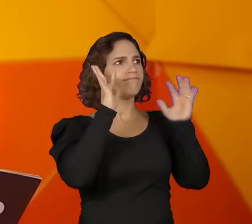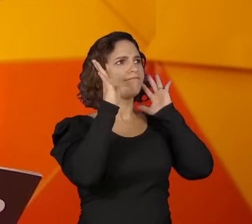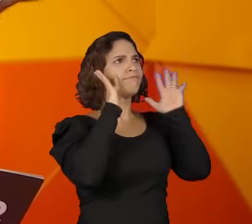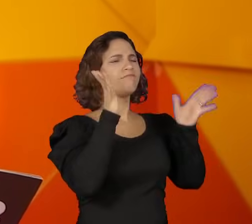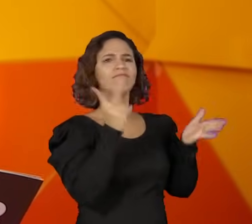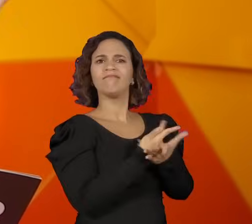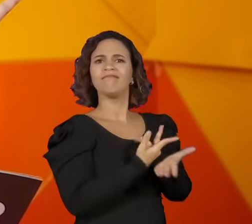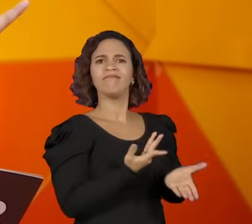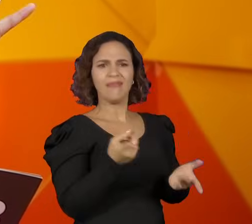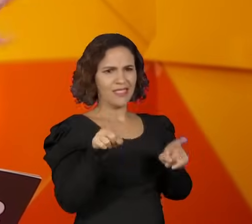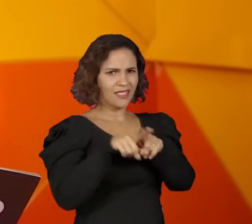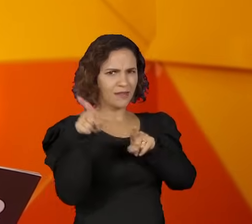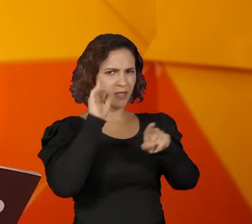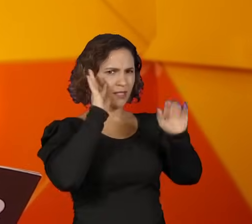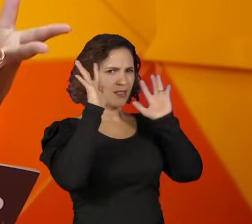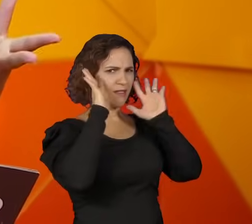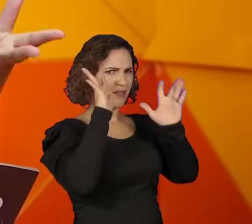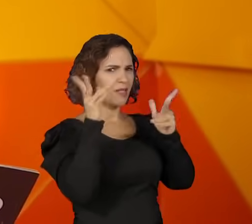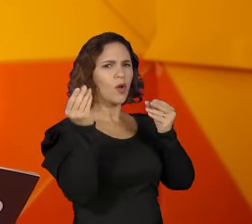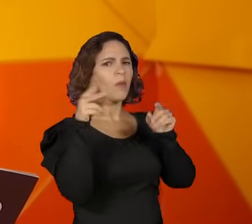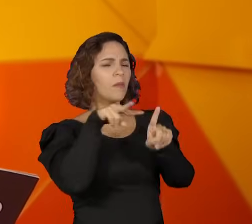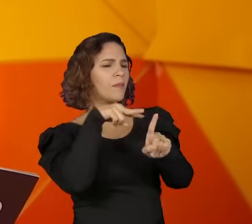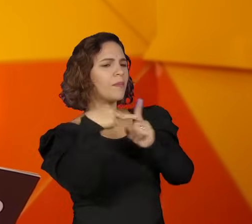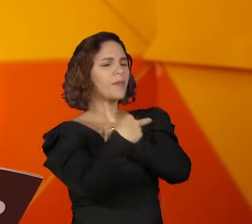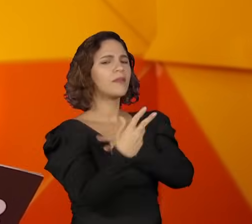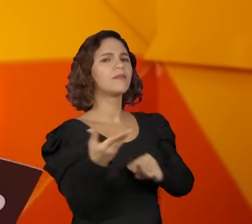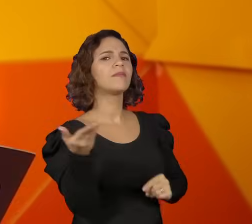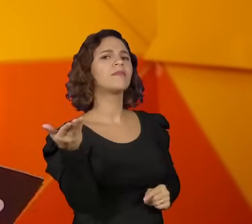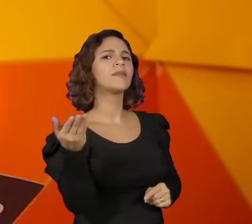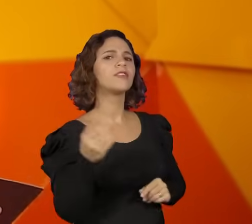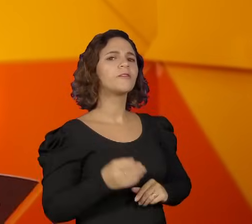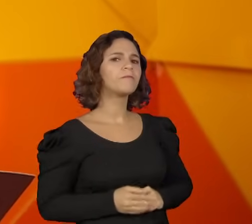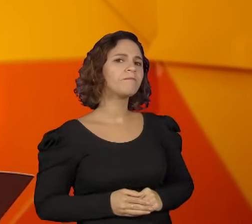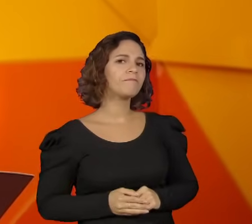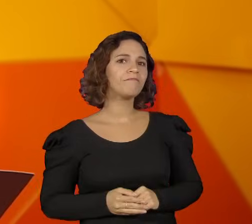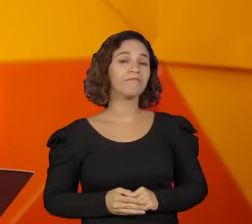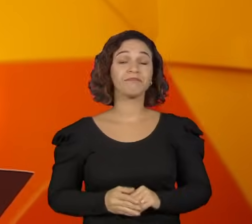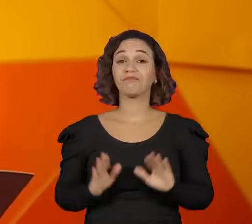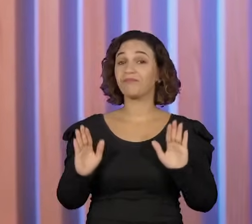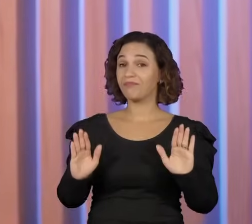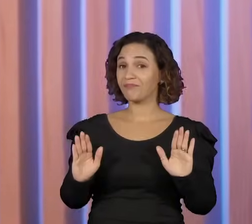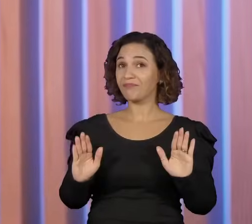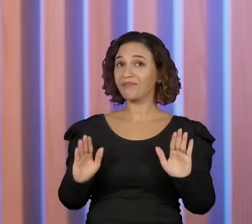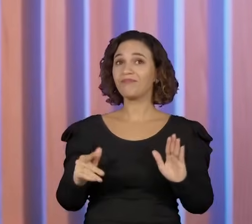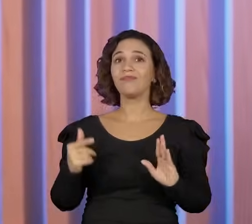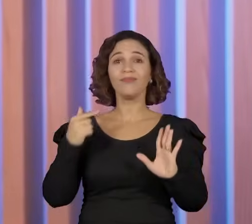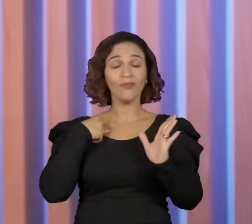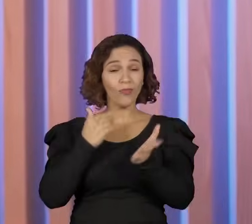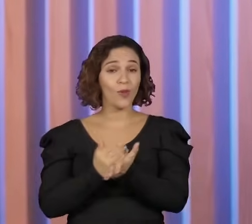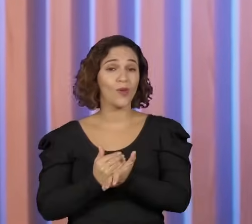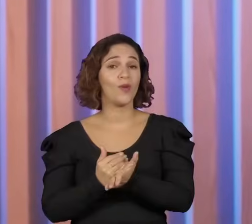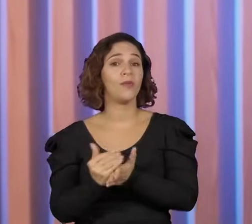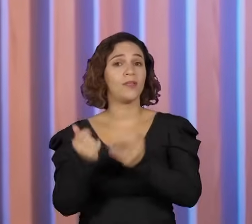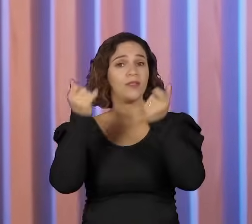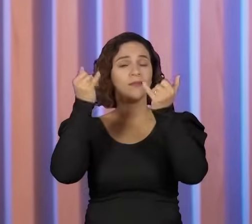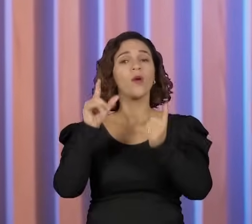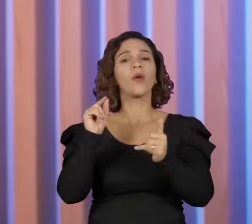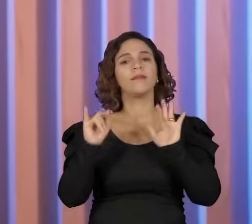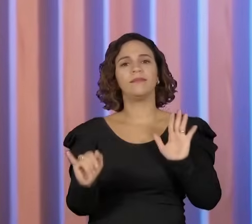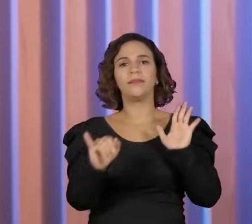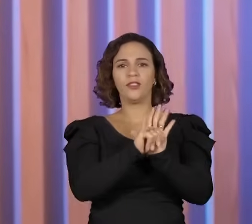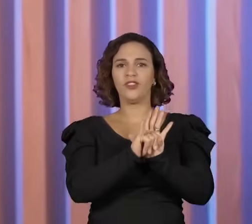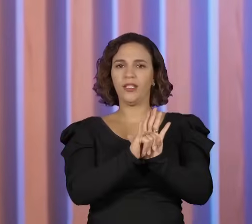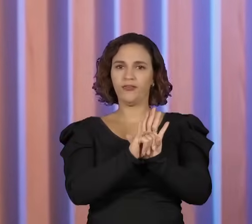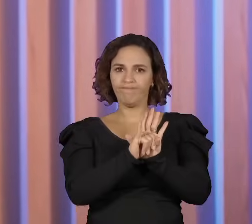Você também faz questionamentos desse tipo? Como é que você enxerga esse cenário, Paulo? Já começa por uma questão